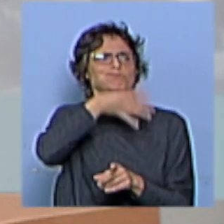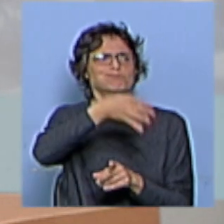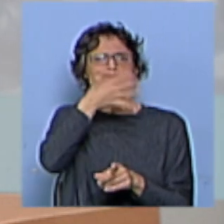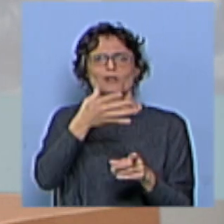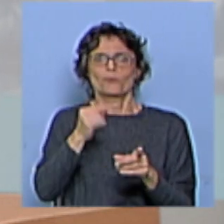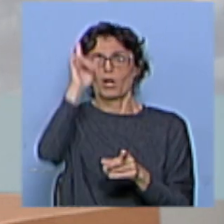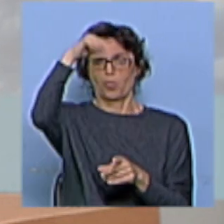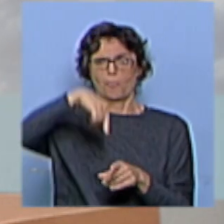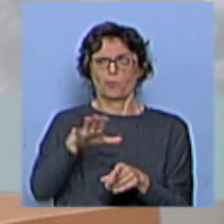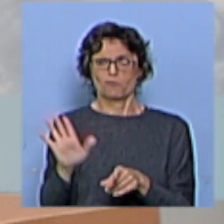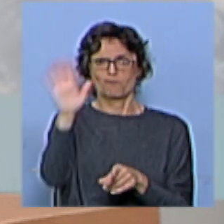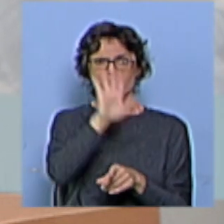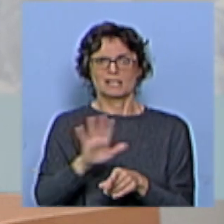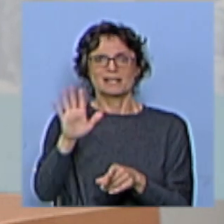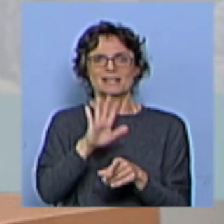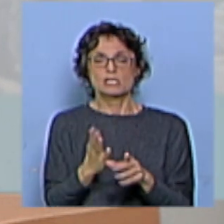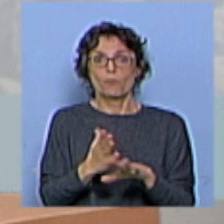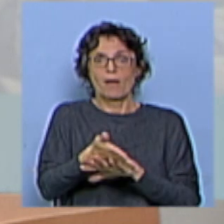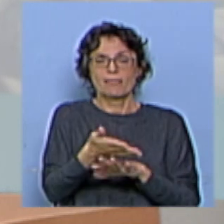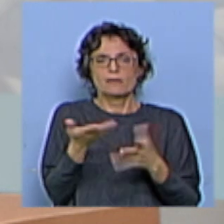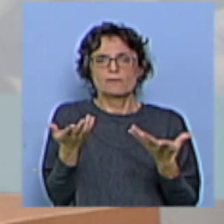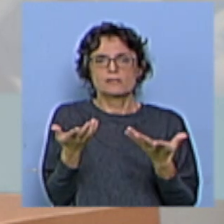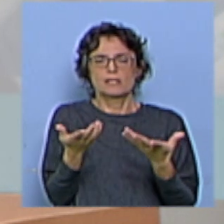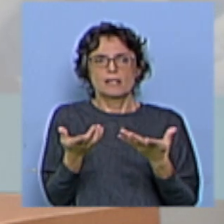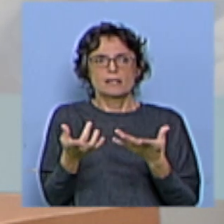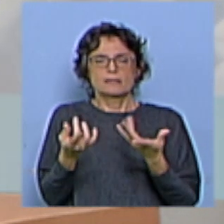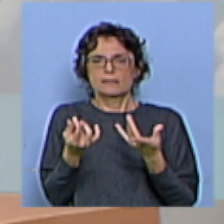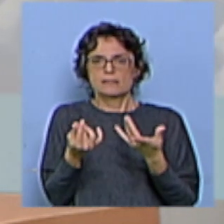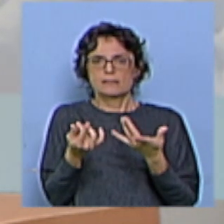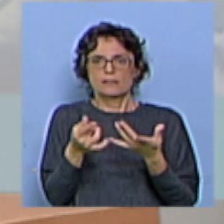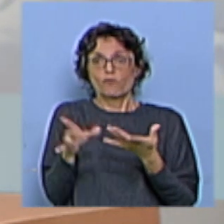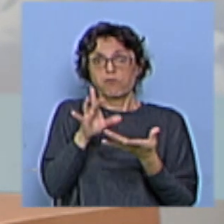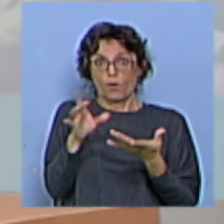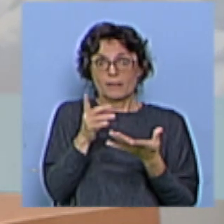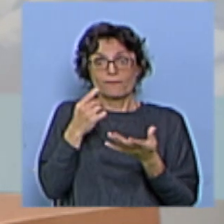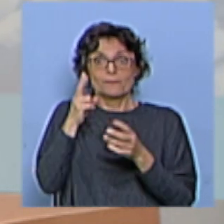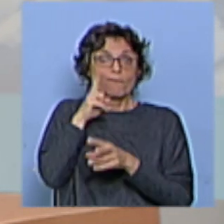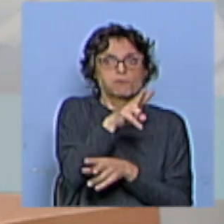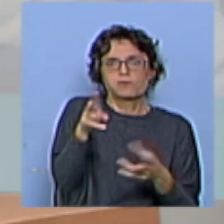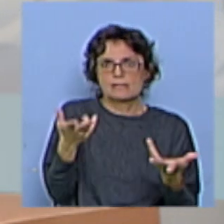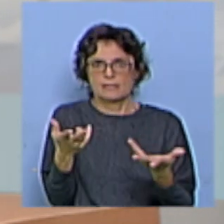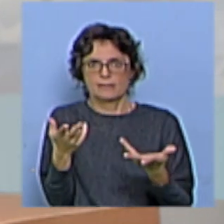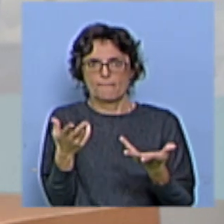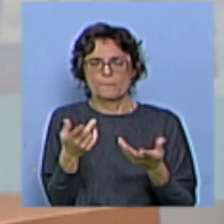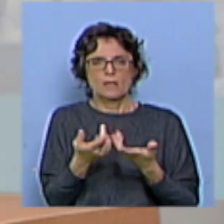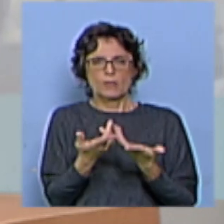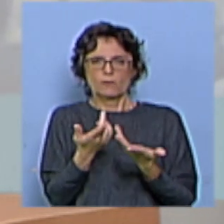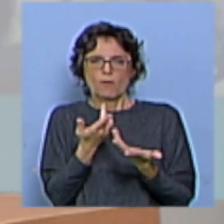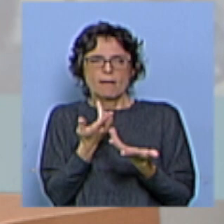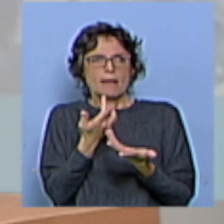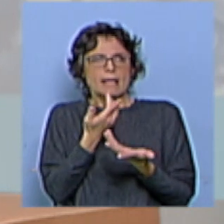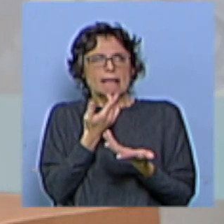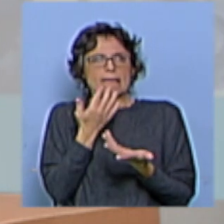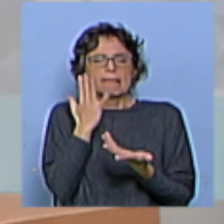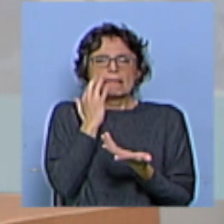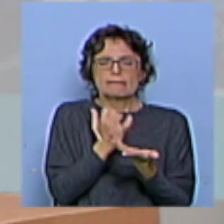vindo a ser feita é justamente nesse sentido da sua interpretação, portanto, permitir ir mais além daquilo que é a